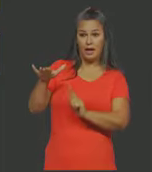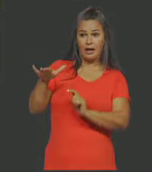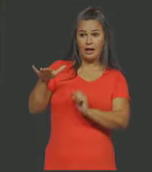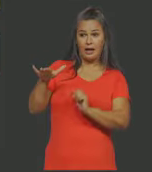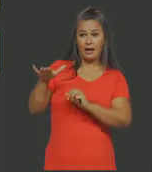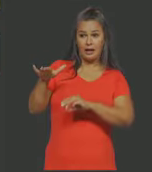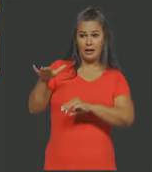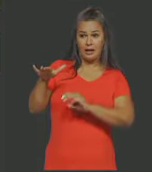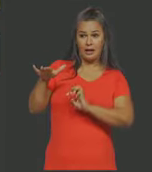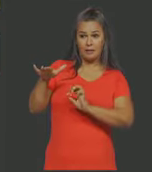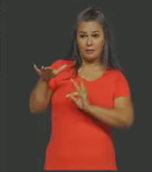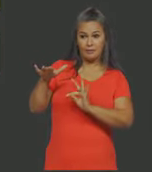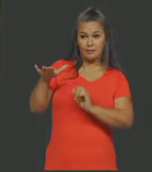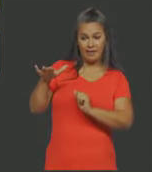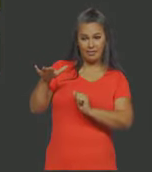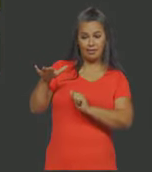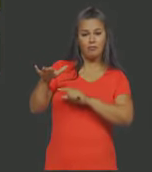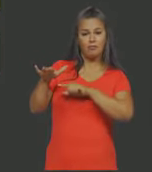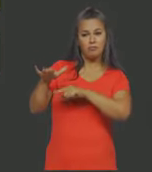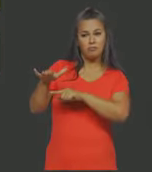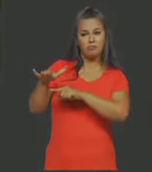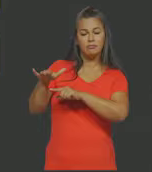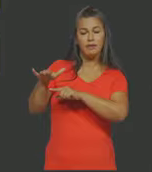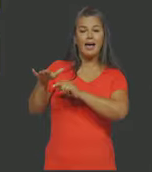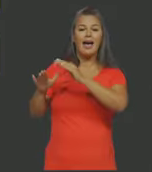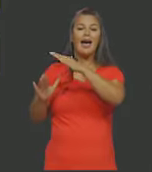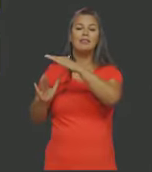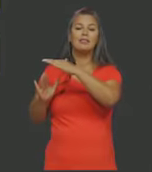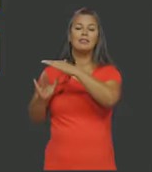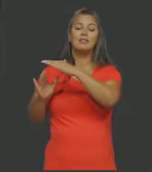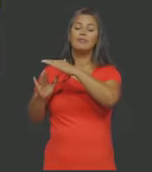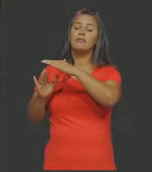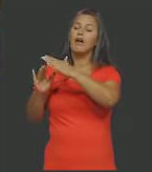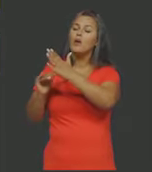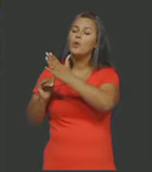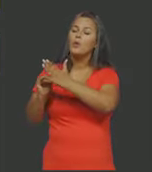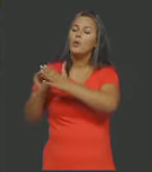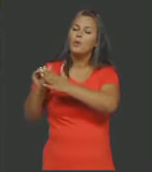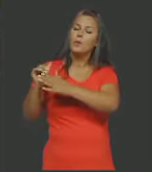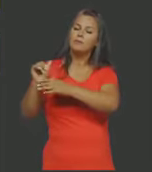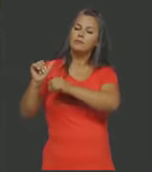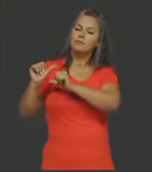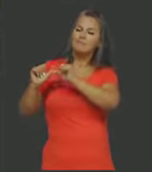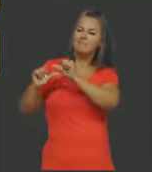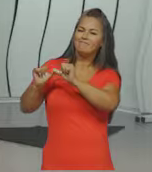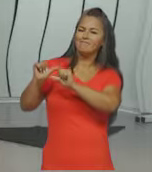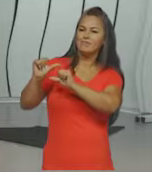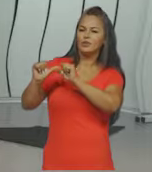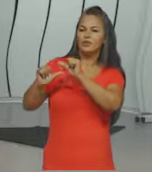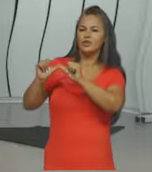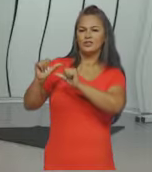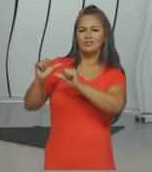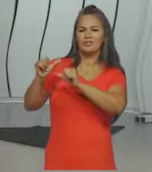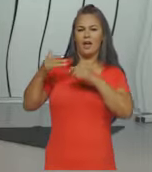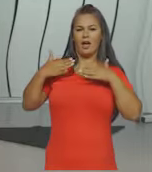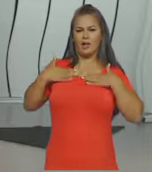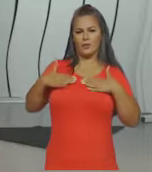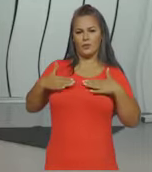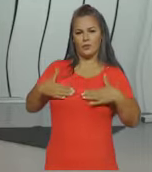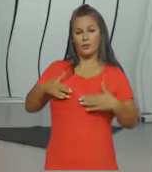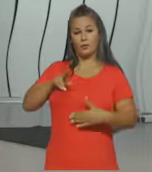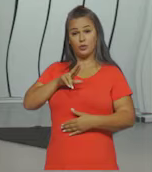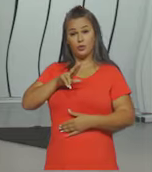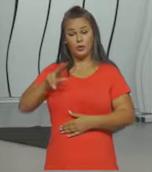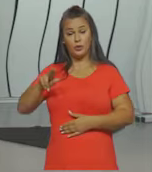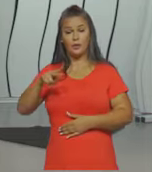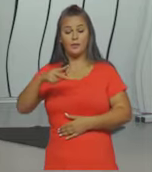a desenvolver, a amadurecer somente na puberdade. Como? Gente, existe no nosso corpo uma